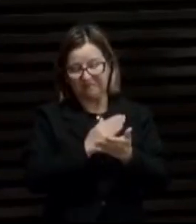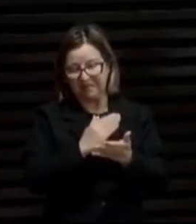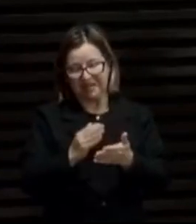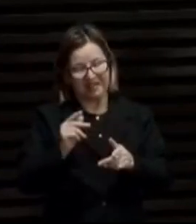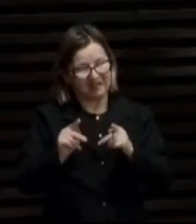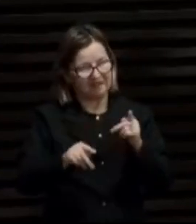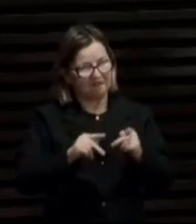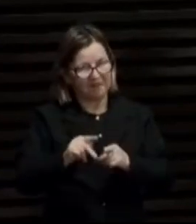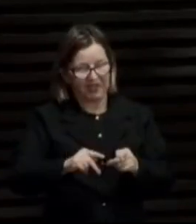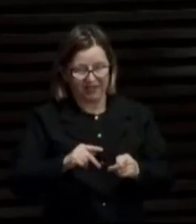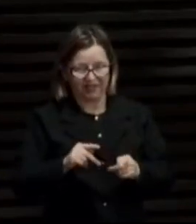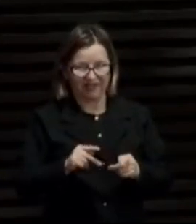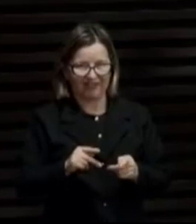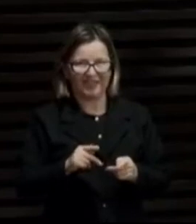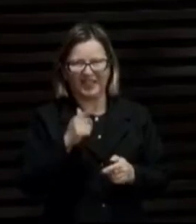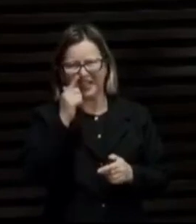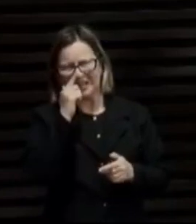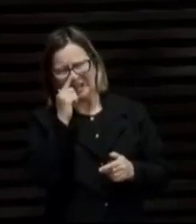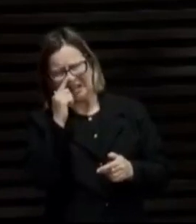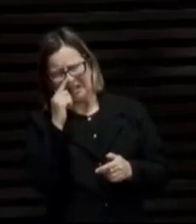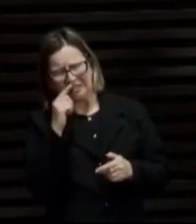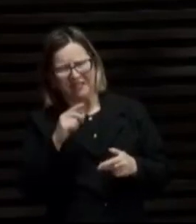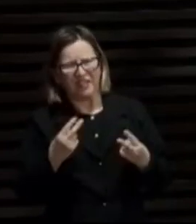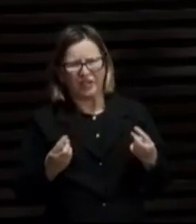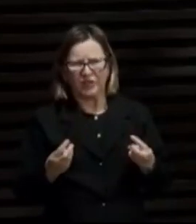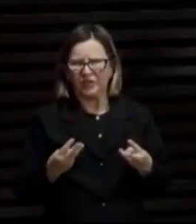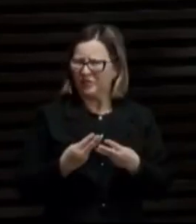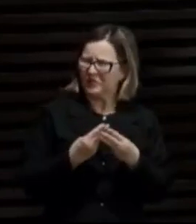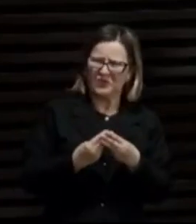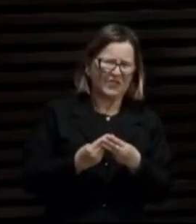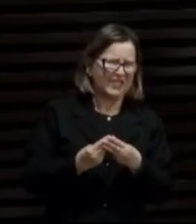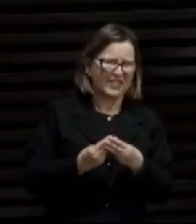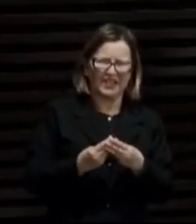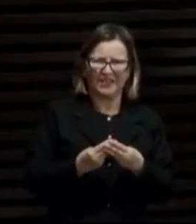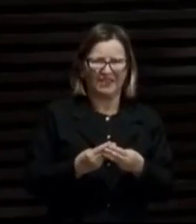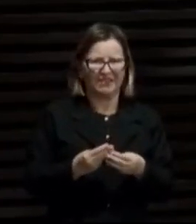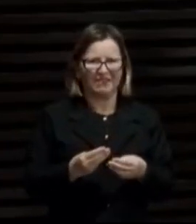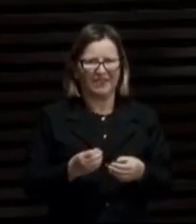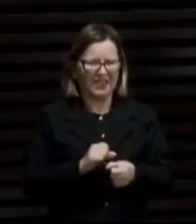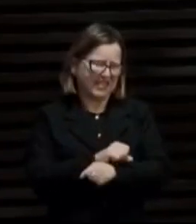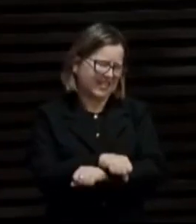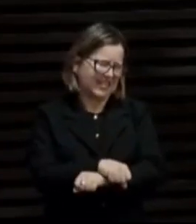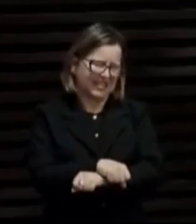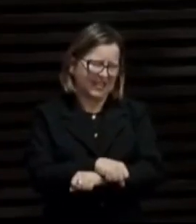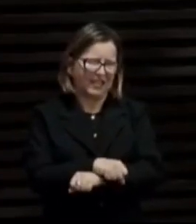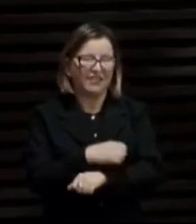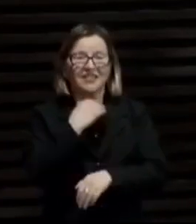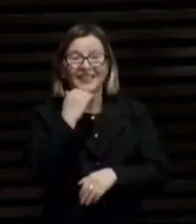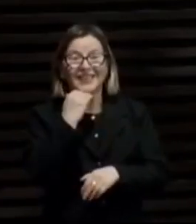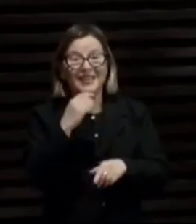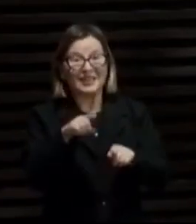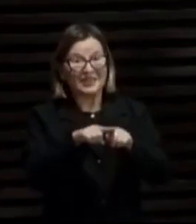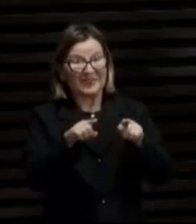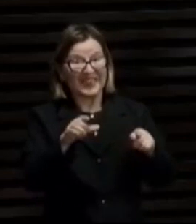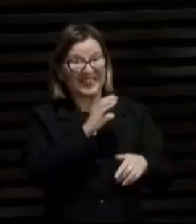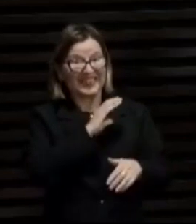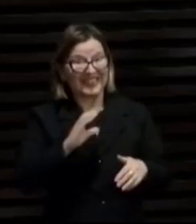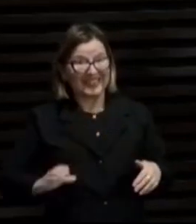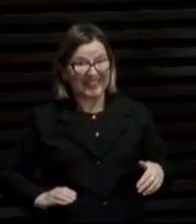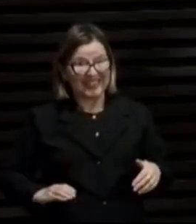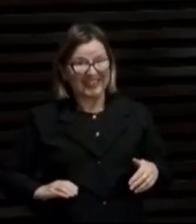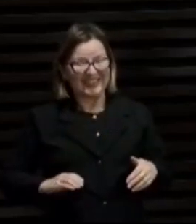incircuncisão, nem bárbaro, nem cita, nem escravo, nem livre. Porém, Cristo é tudo em todos, meus